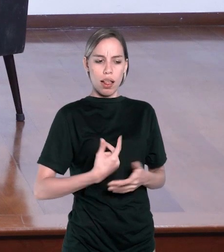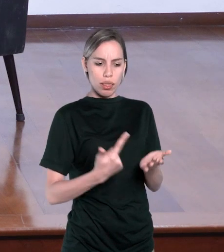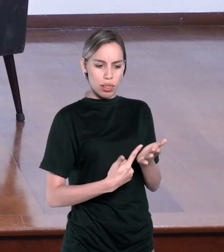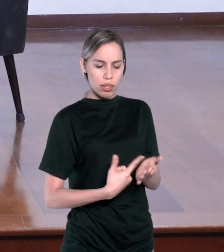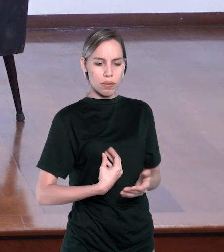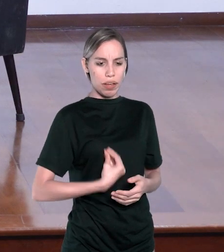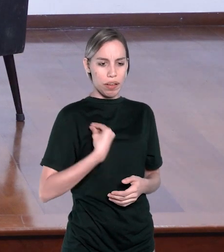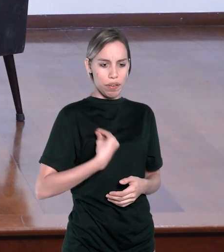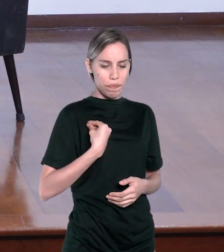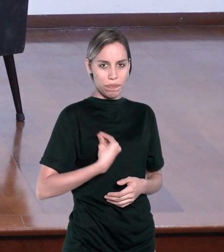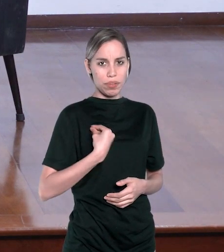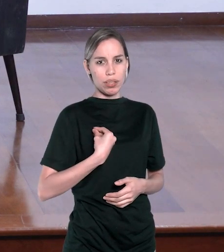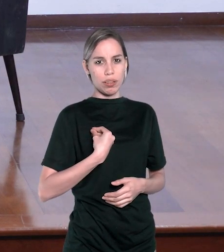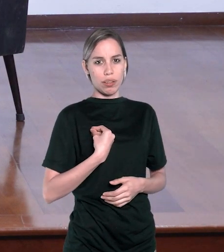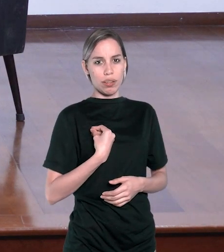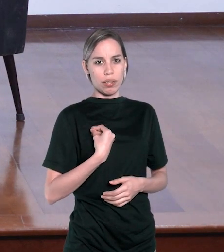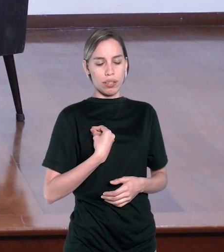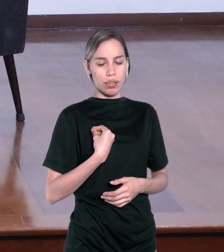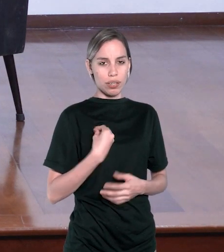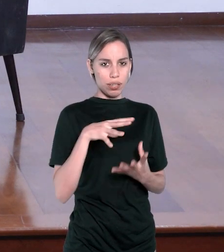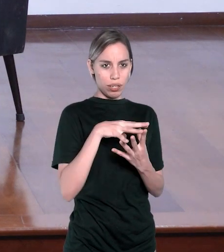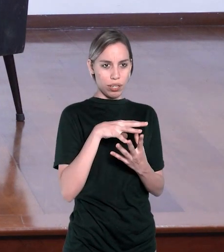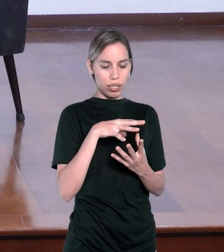primeiro livro, foi um romance.